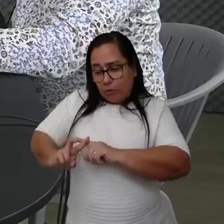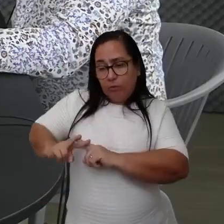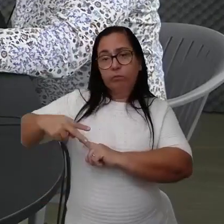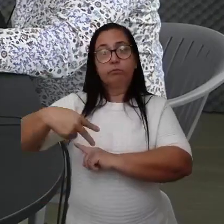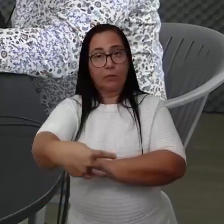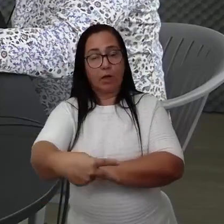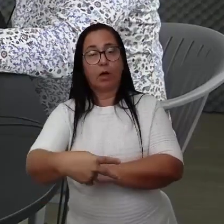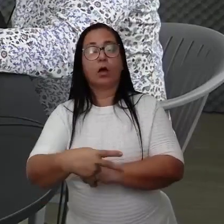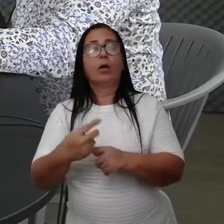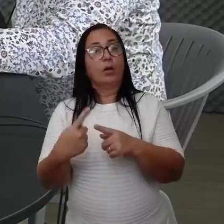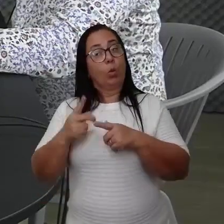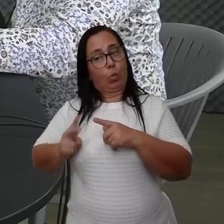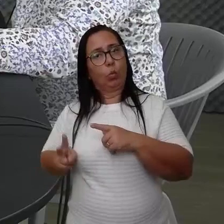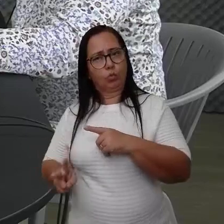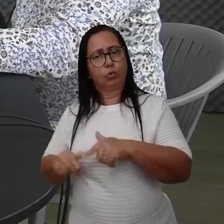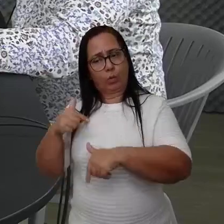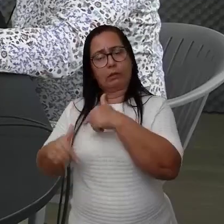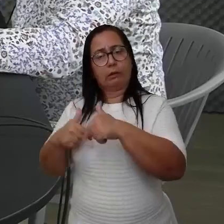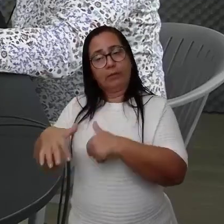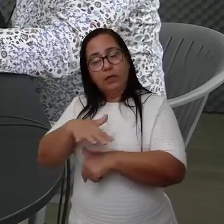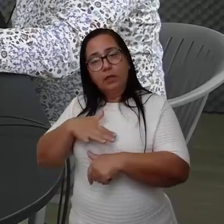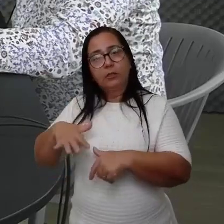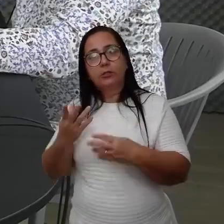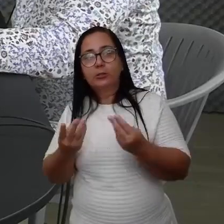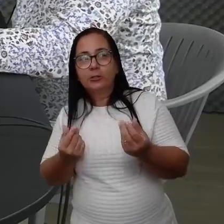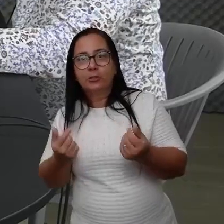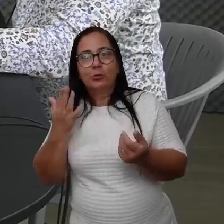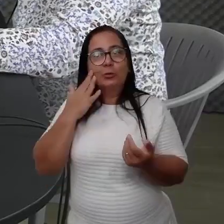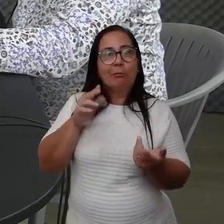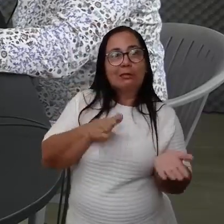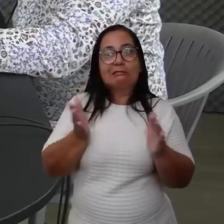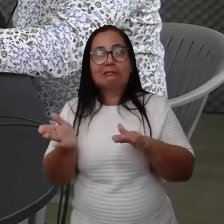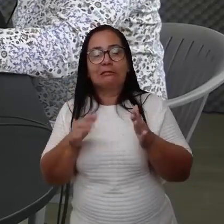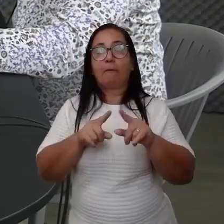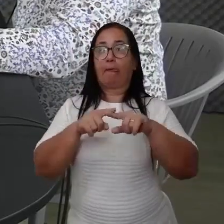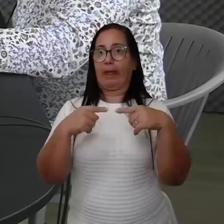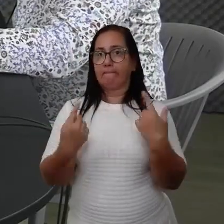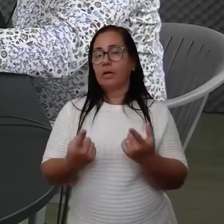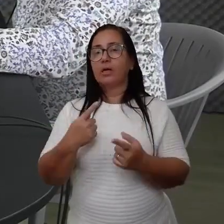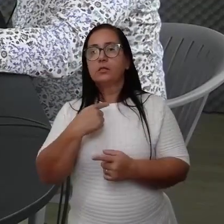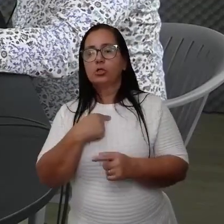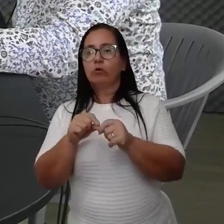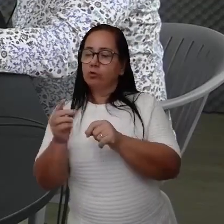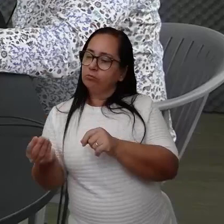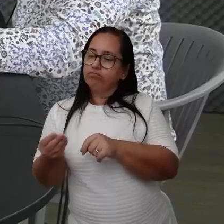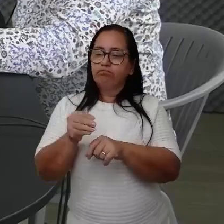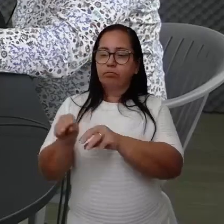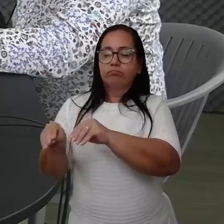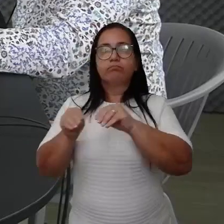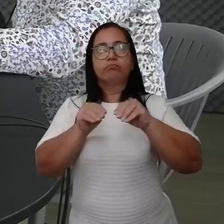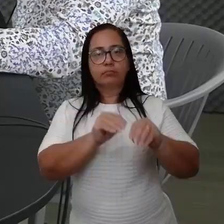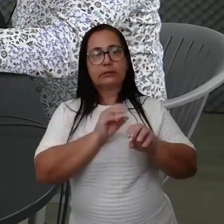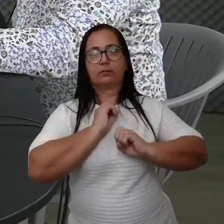do mercado. Durante um bom tempo eu fiquei meio calabresa, meio mussarela, lá e cá. Até que eu fiz uma migração, aí sim,